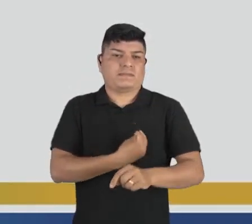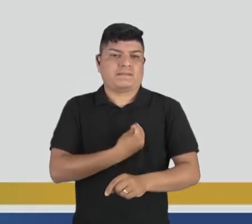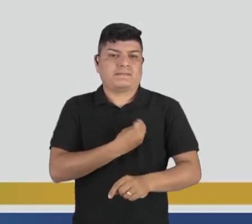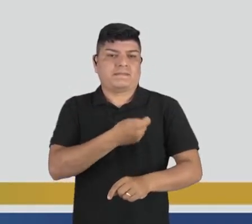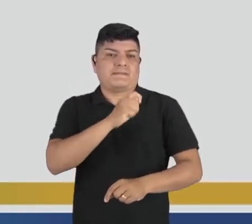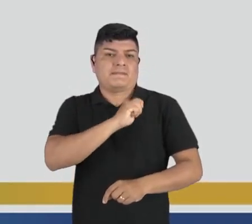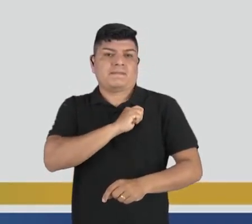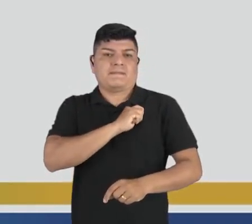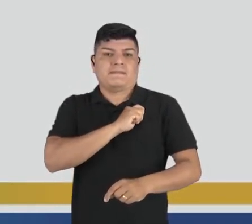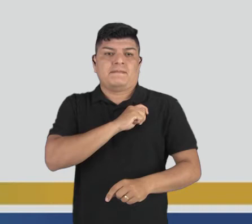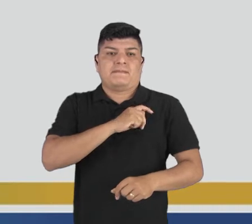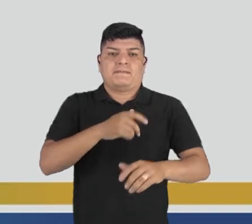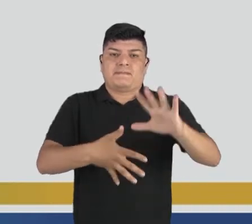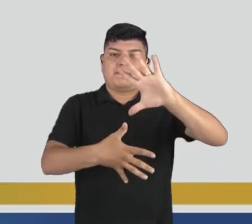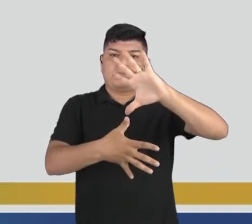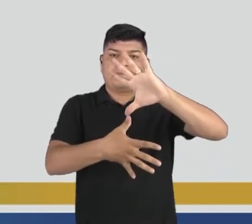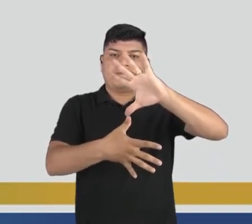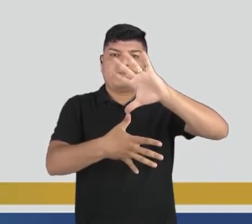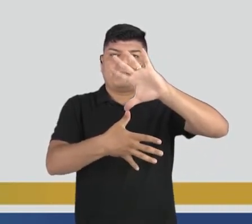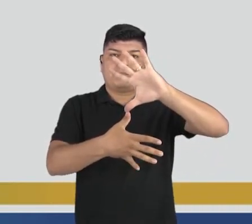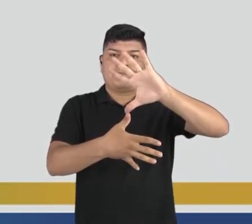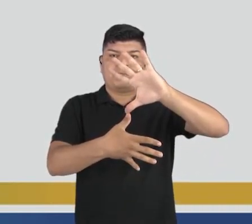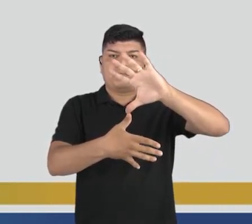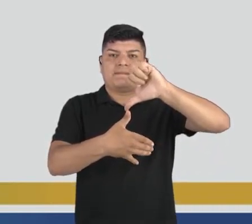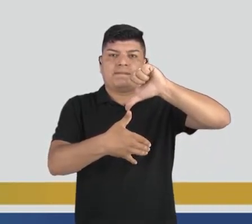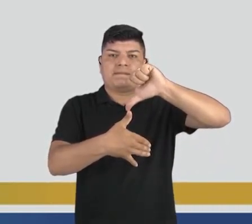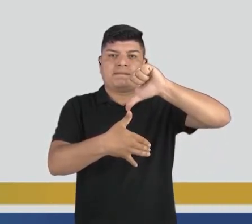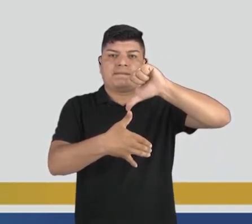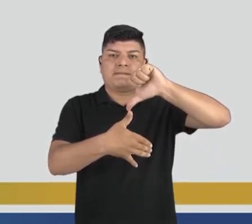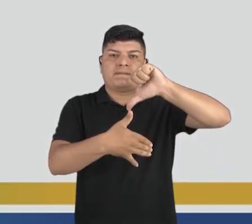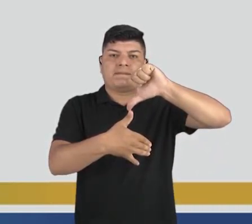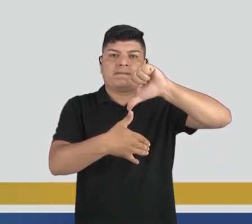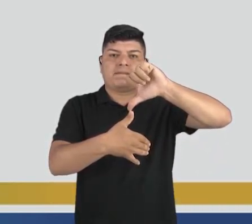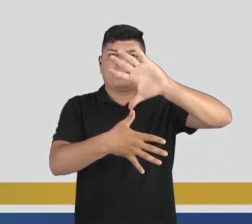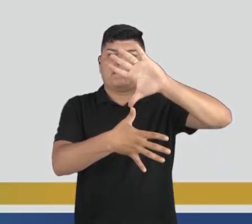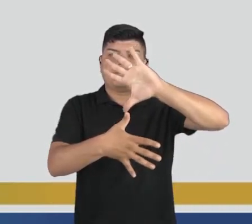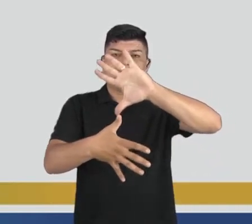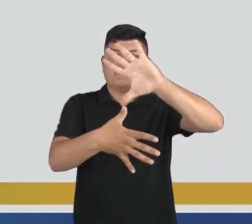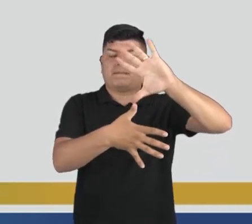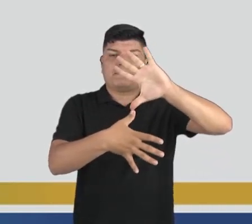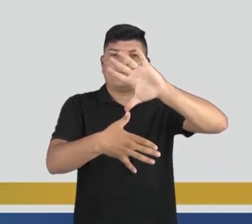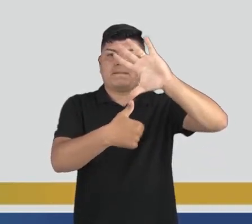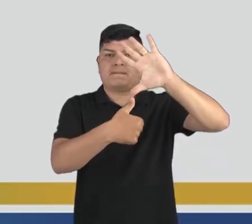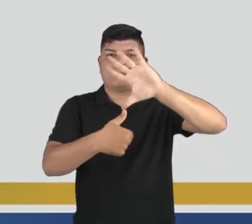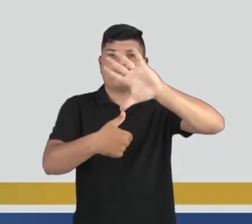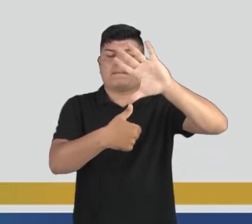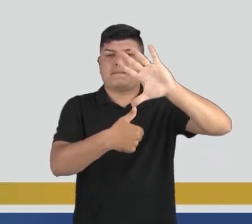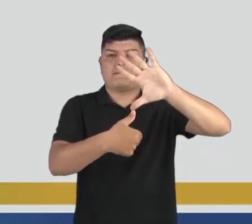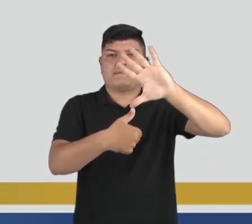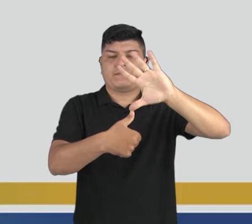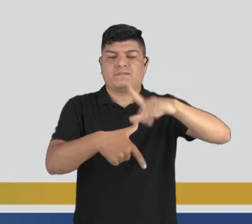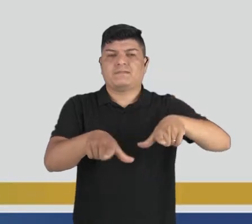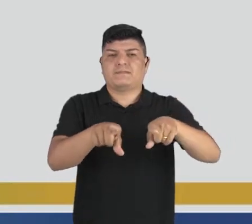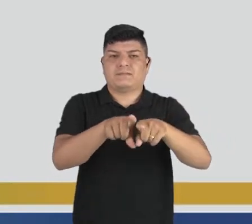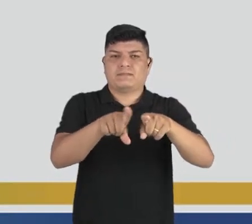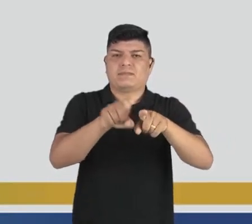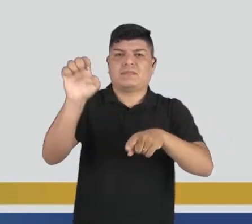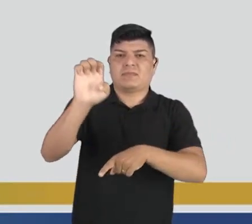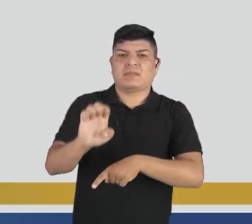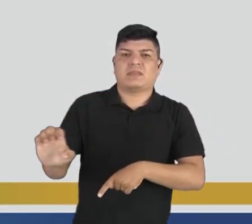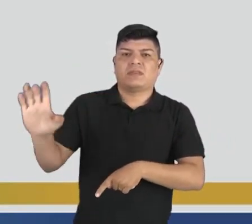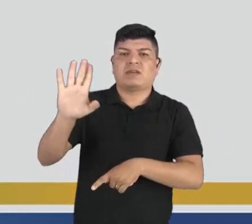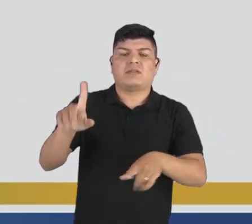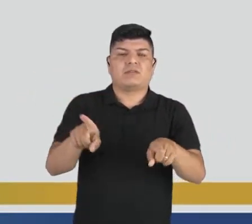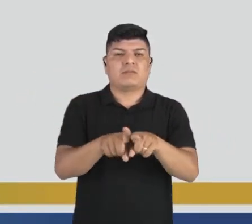presente, né, na América do Norte, América Central, América do Sul, né,